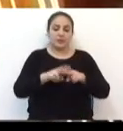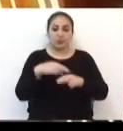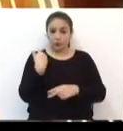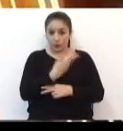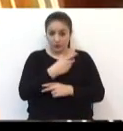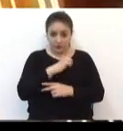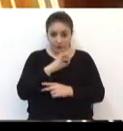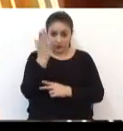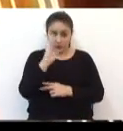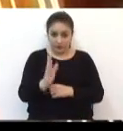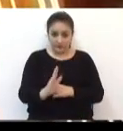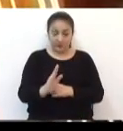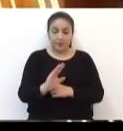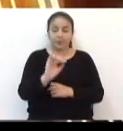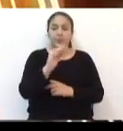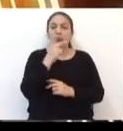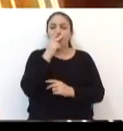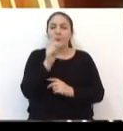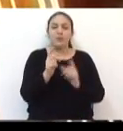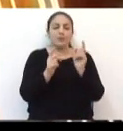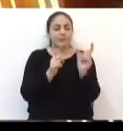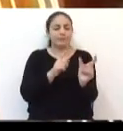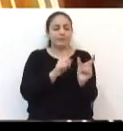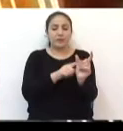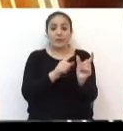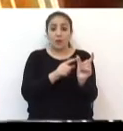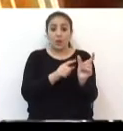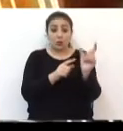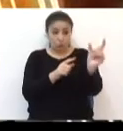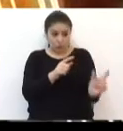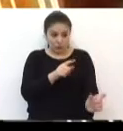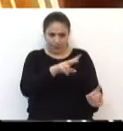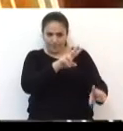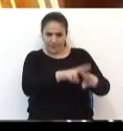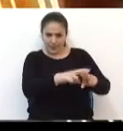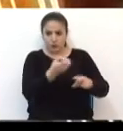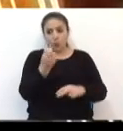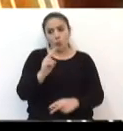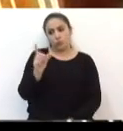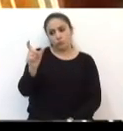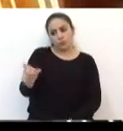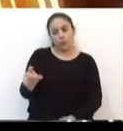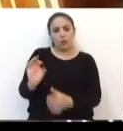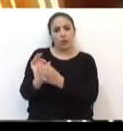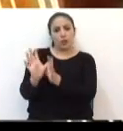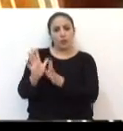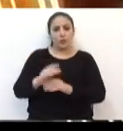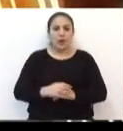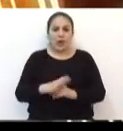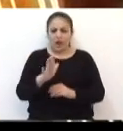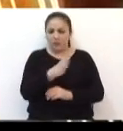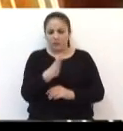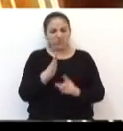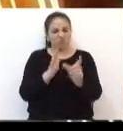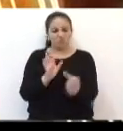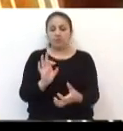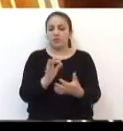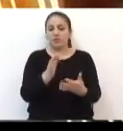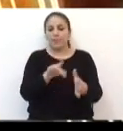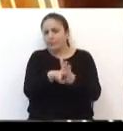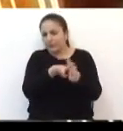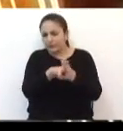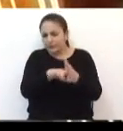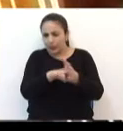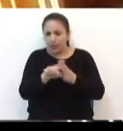uma questão, um binômio que nós falamos sempre, ou o sujeito está preso ou o sujeito está solto, ou muitas vezes ele não é investigado e é